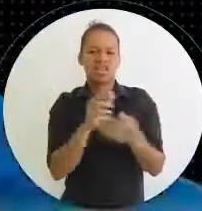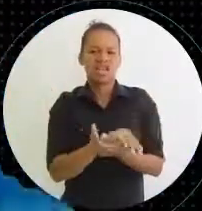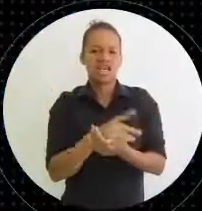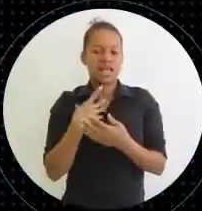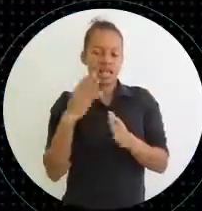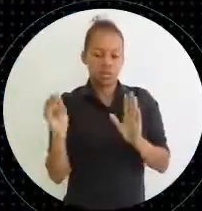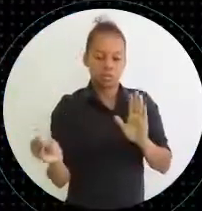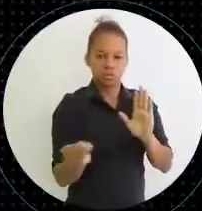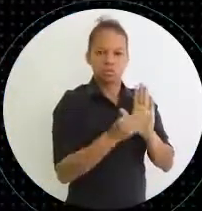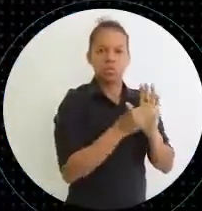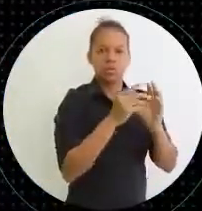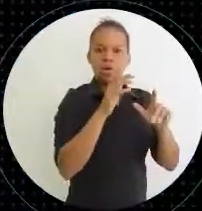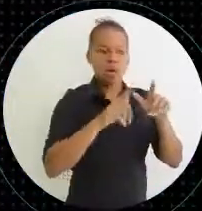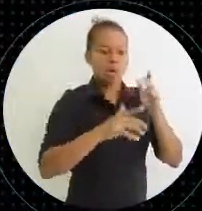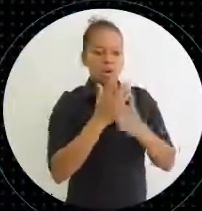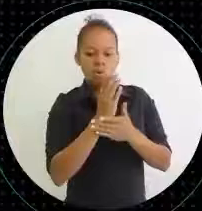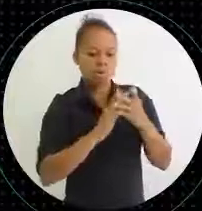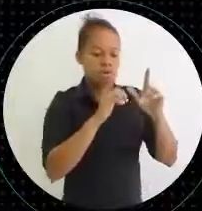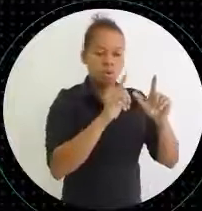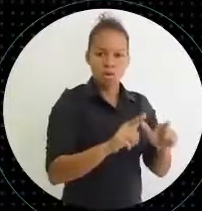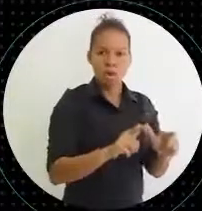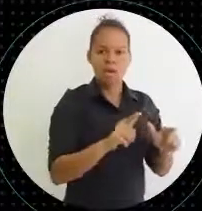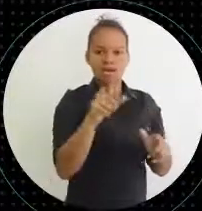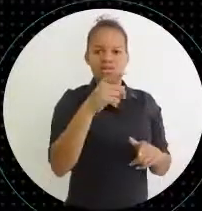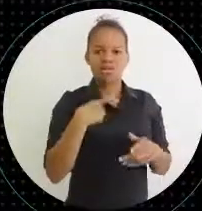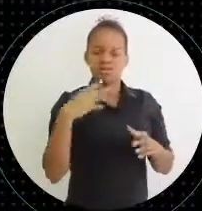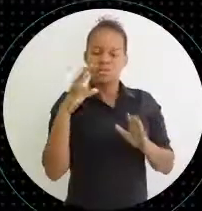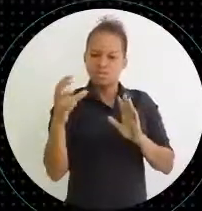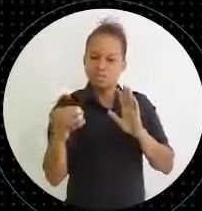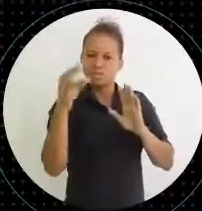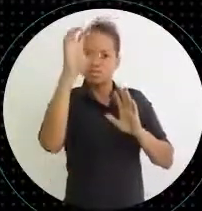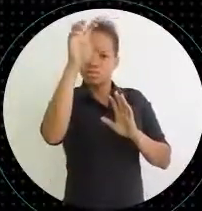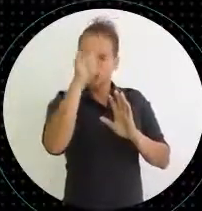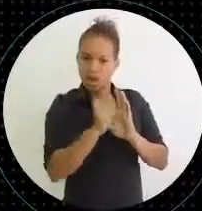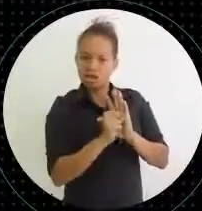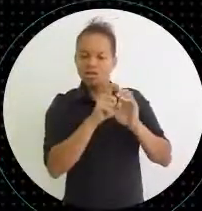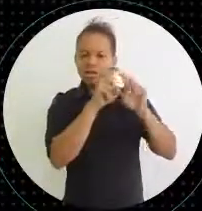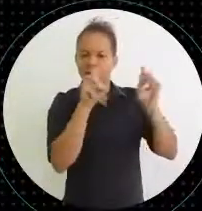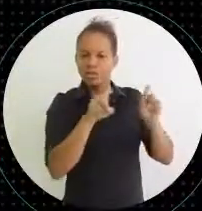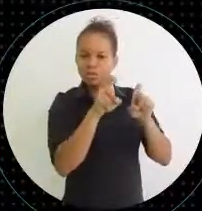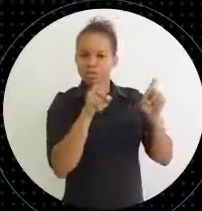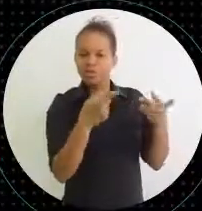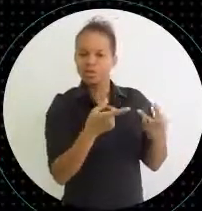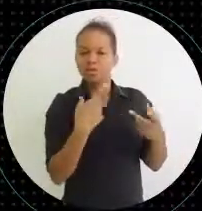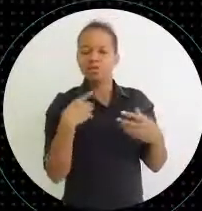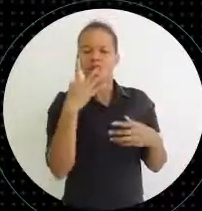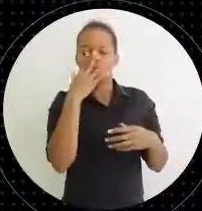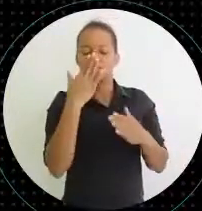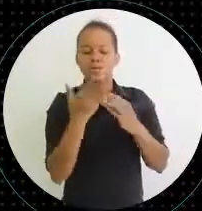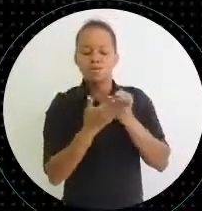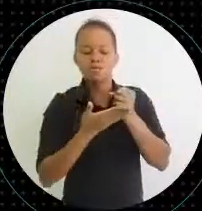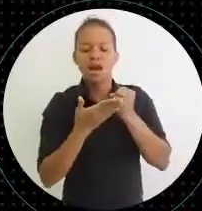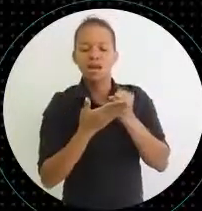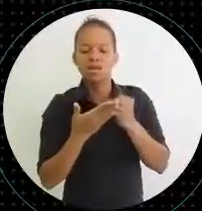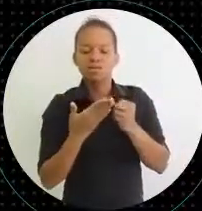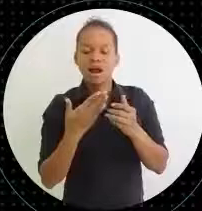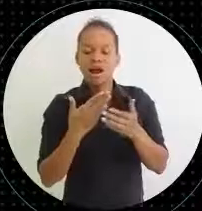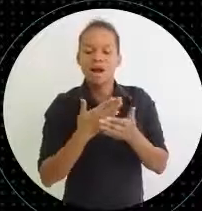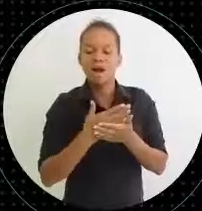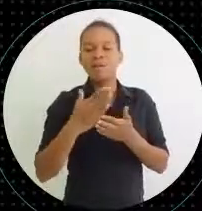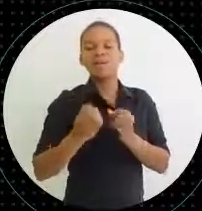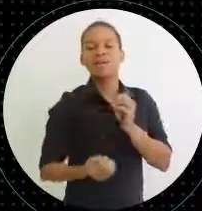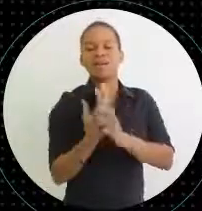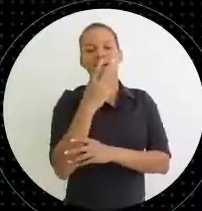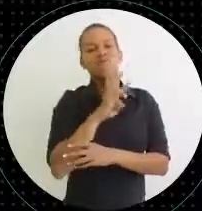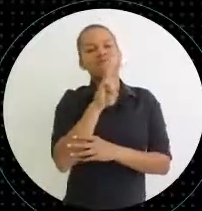está depositado em algum lugar, mas você baixa ele para o seu computador e utiliza ele como base para poder fazer o seu site.